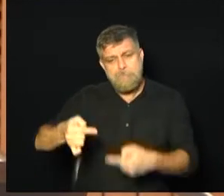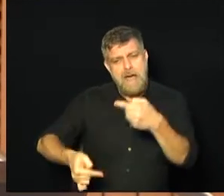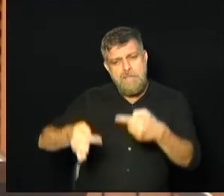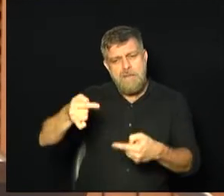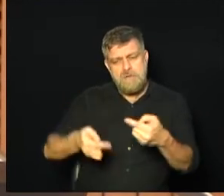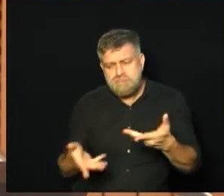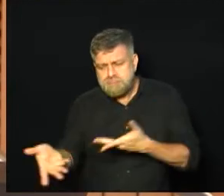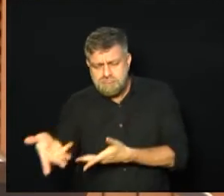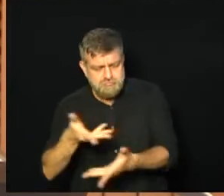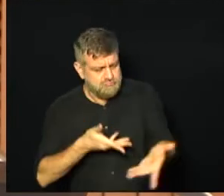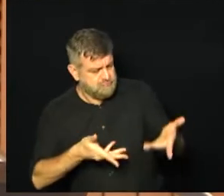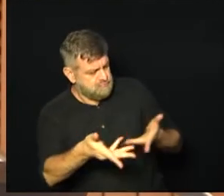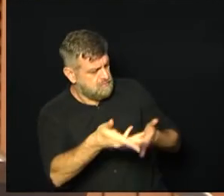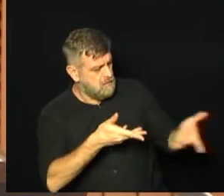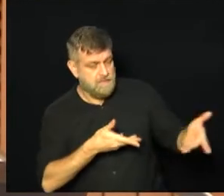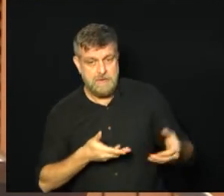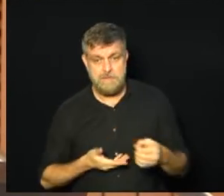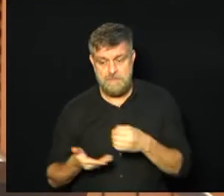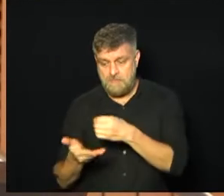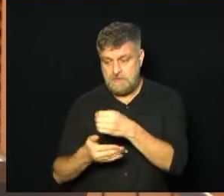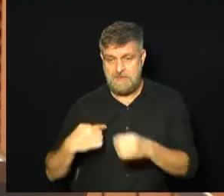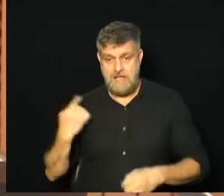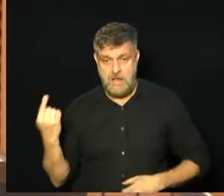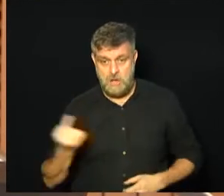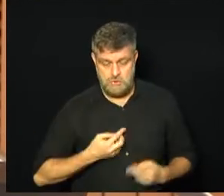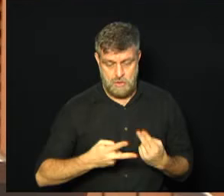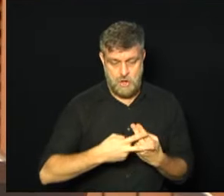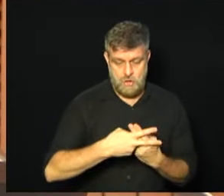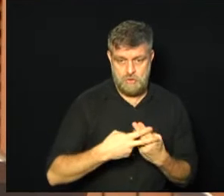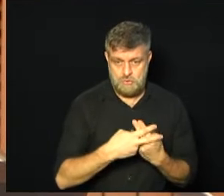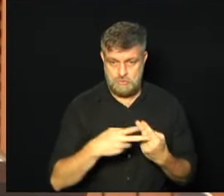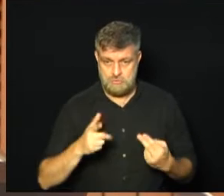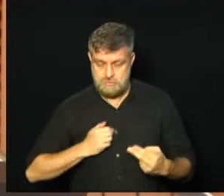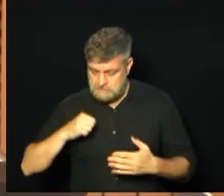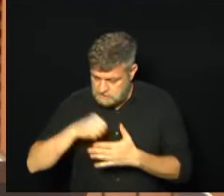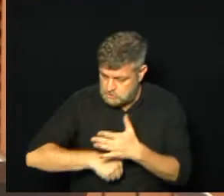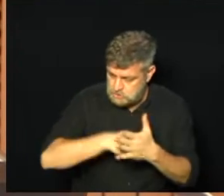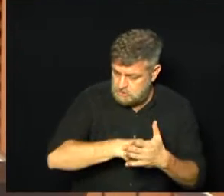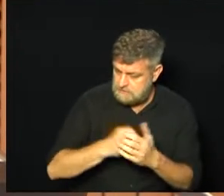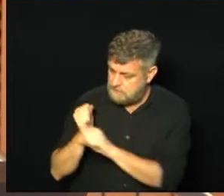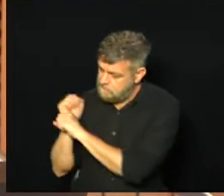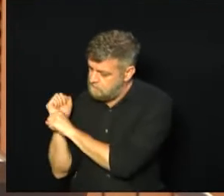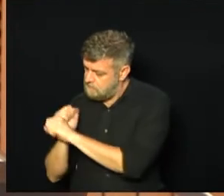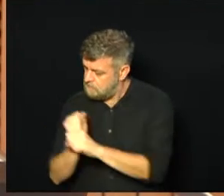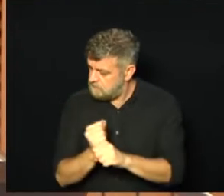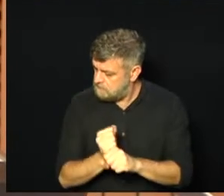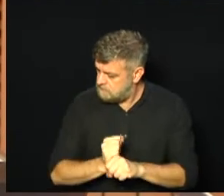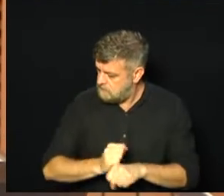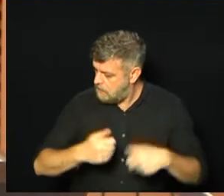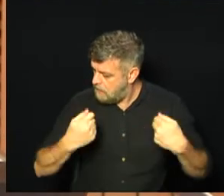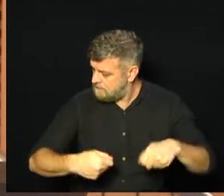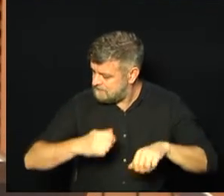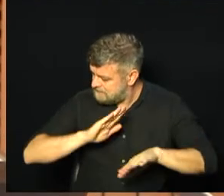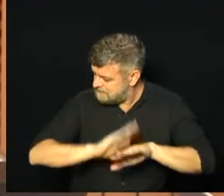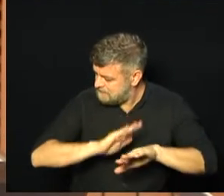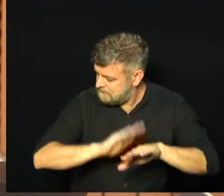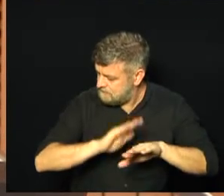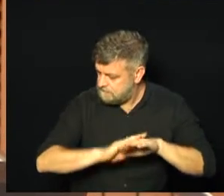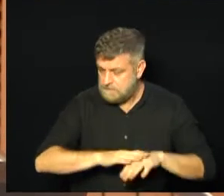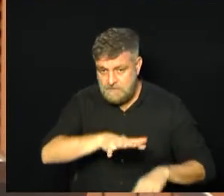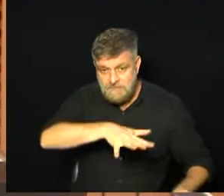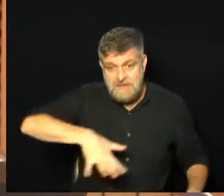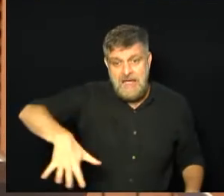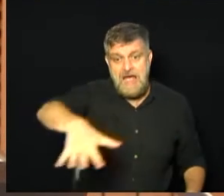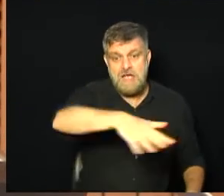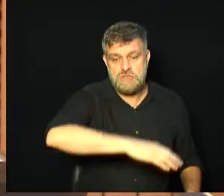Né? Acho que é o mínimo que nós, defensores do SUS, nesses últimos anos, precisamos fazer. Né? Discutir a região do Campo